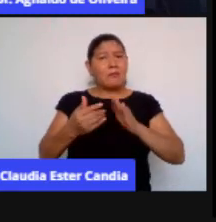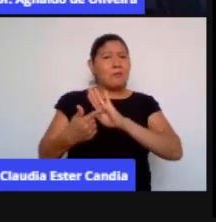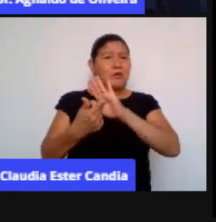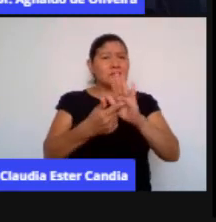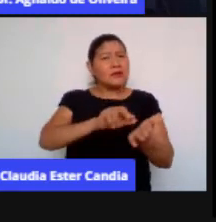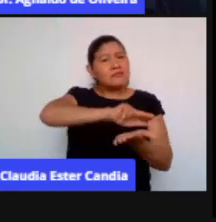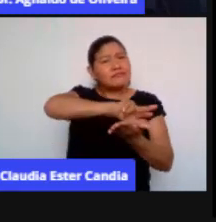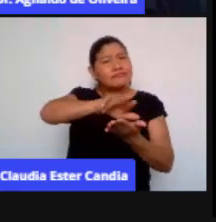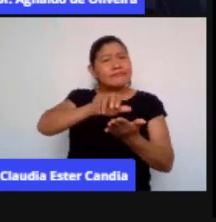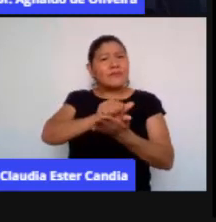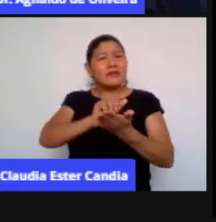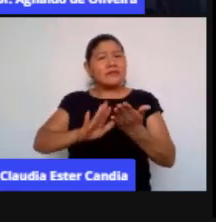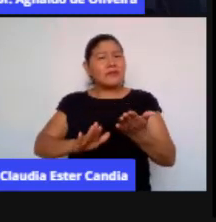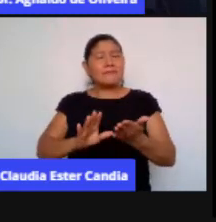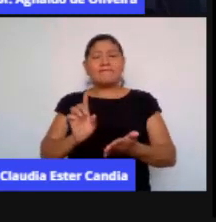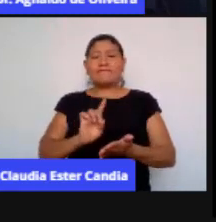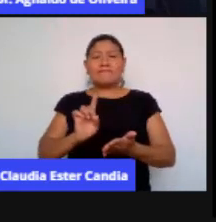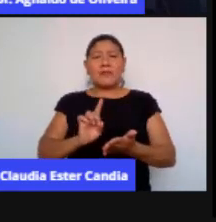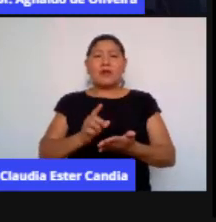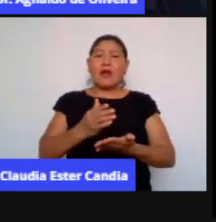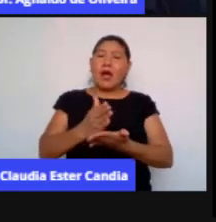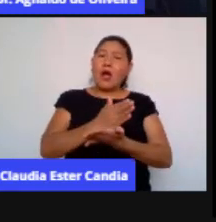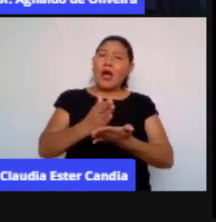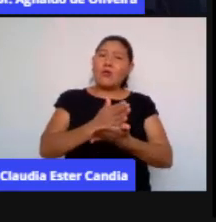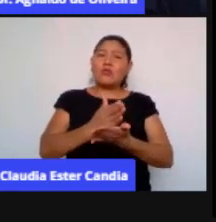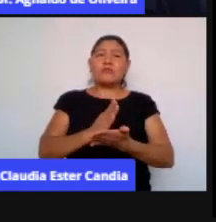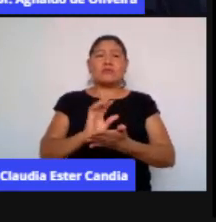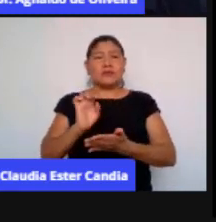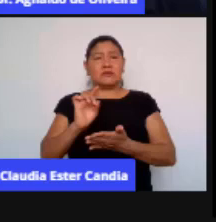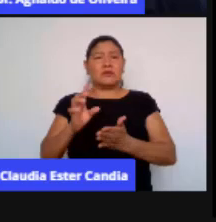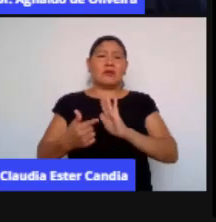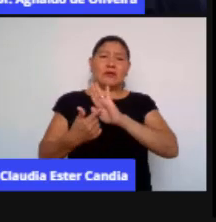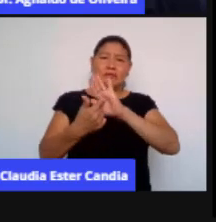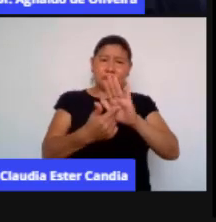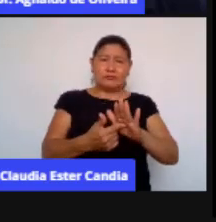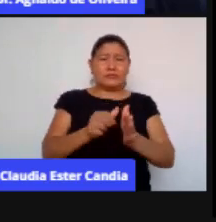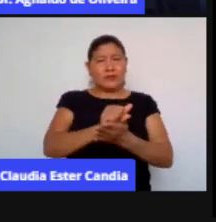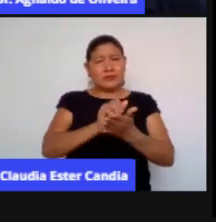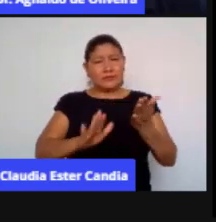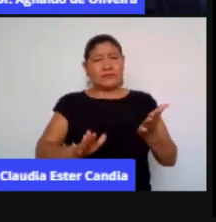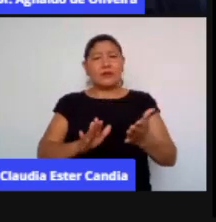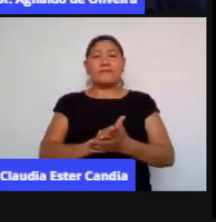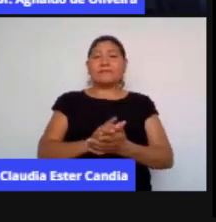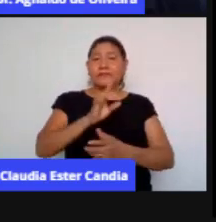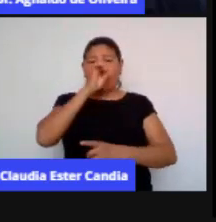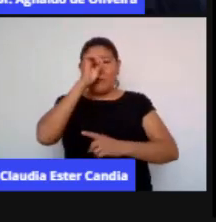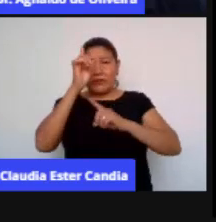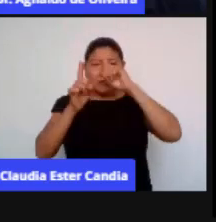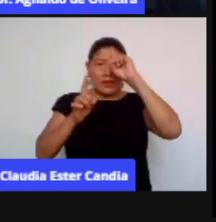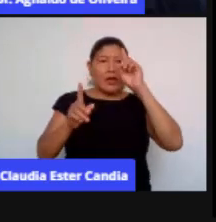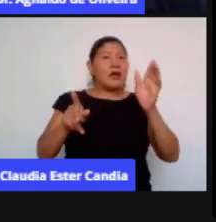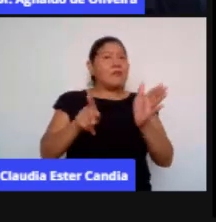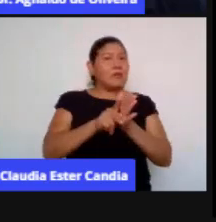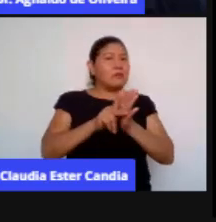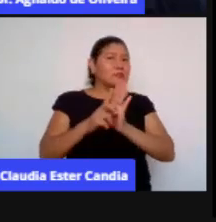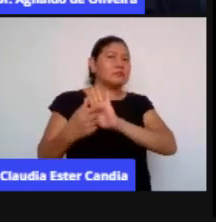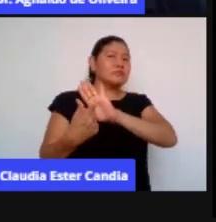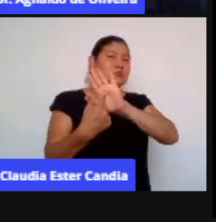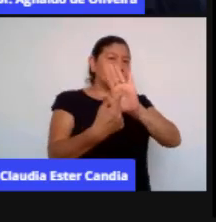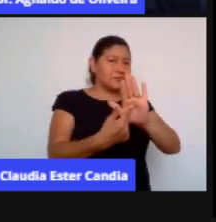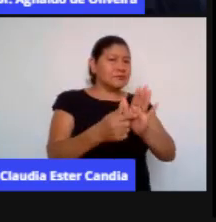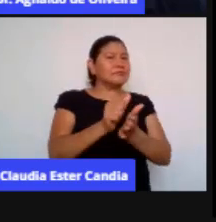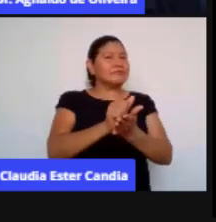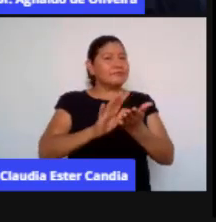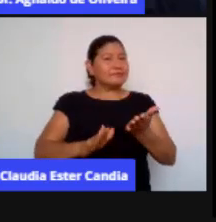algumas coisas que estão sendo realizadas nesse momento. Mas fica aqui uma ideia, né, do que a gente pensou em estar realizando. Então, eu tenho que ter,